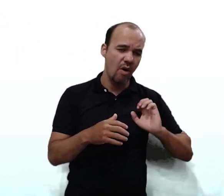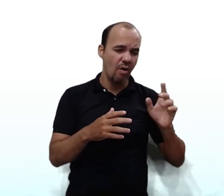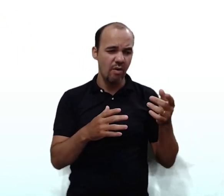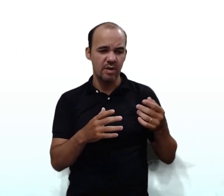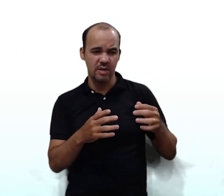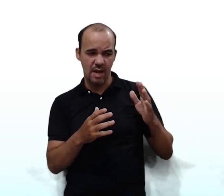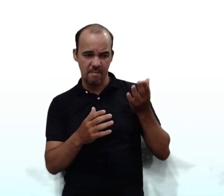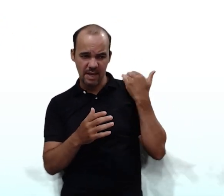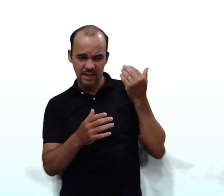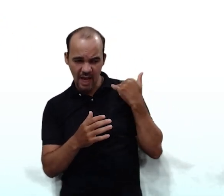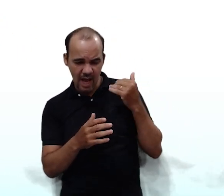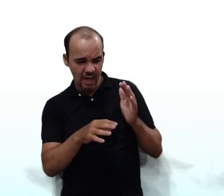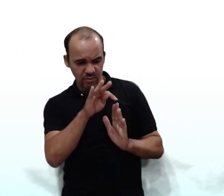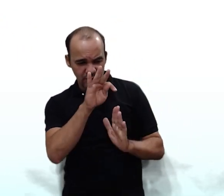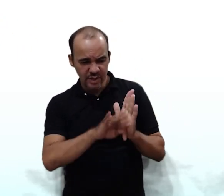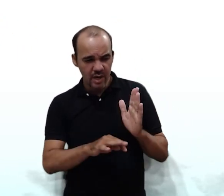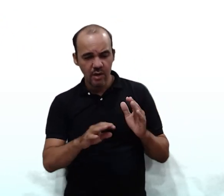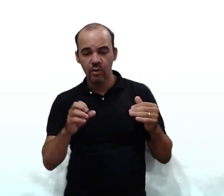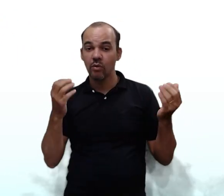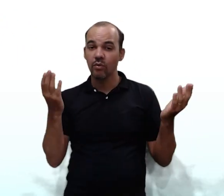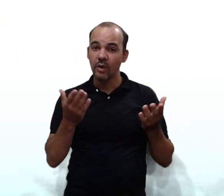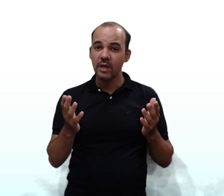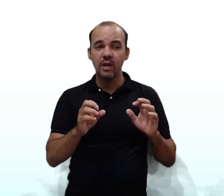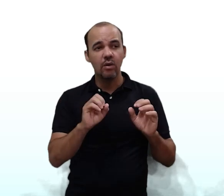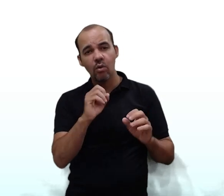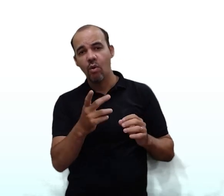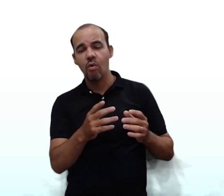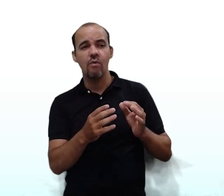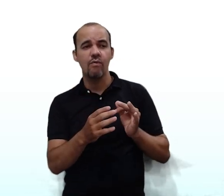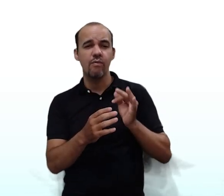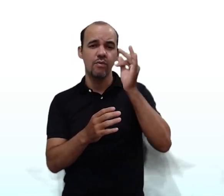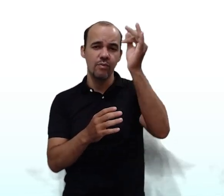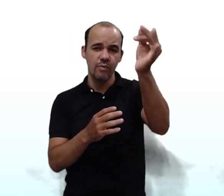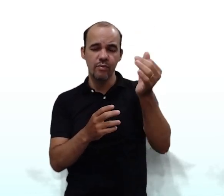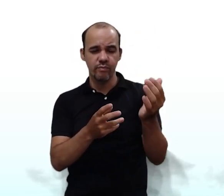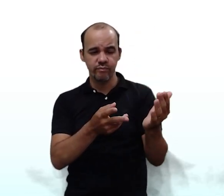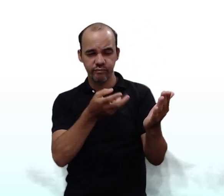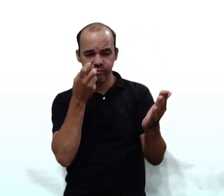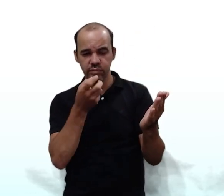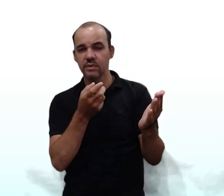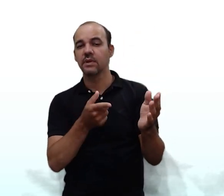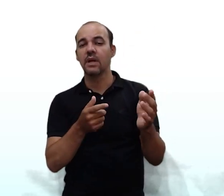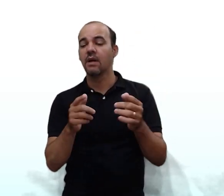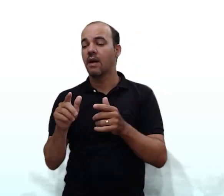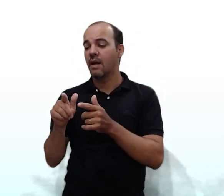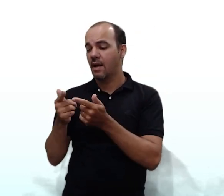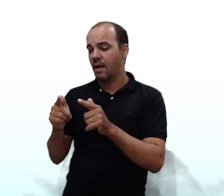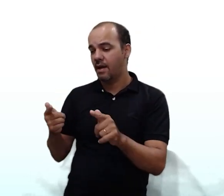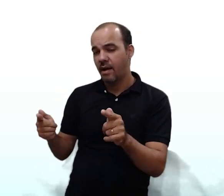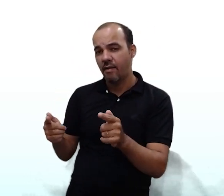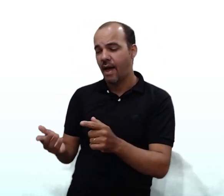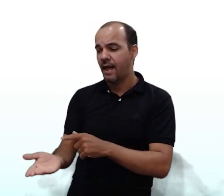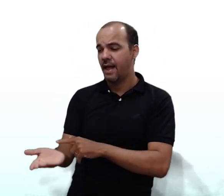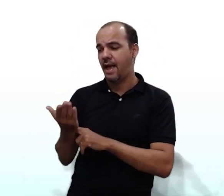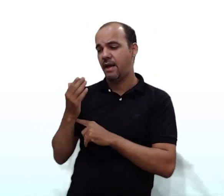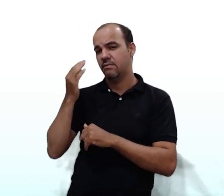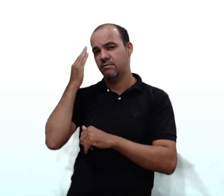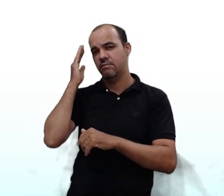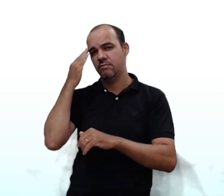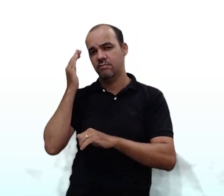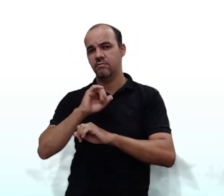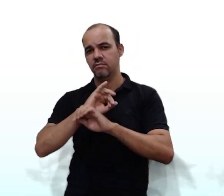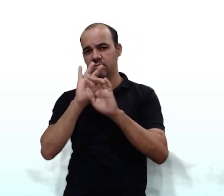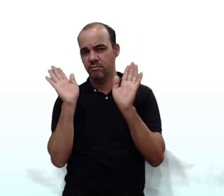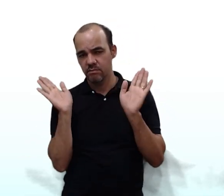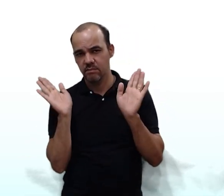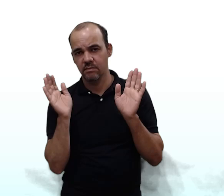É algo que ainda vai acontecer, é futuro? Então, a gramática, ela acaba te servindo como essa ponte, como esse norte.